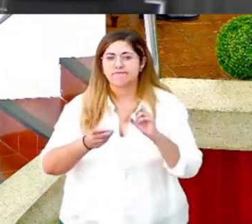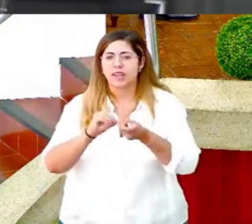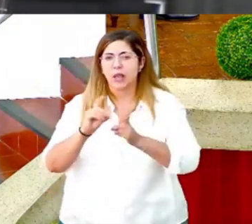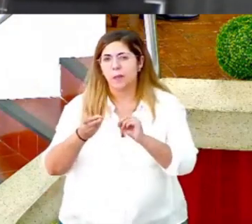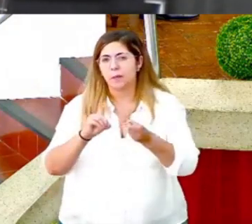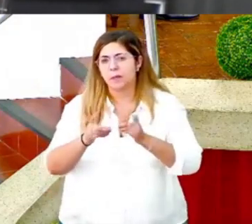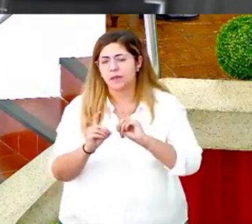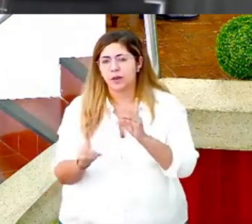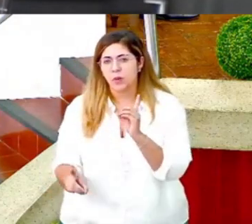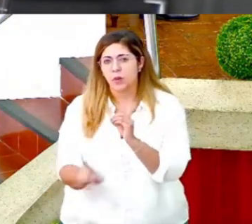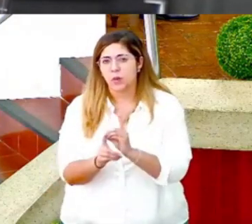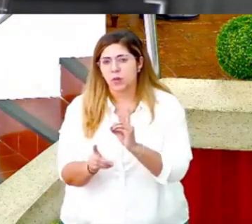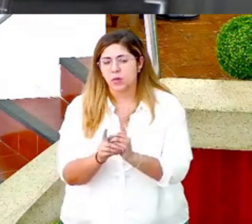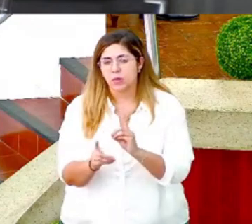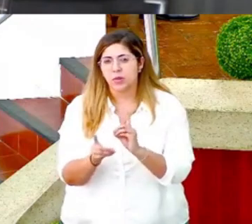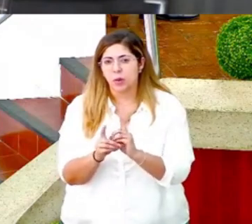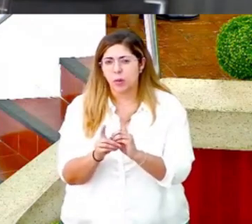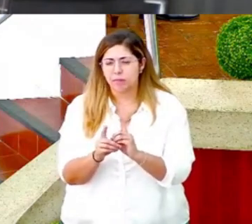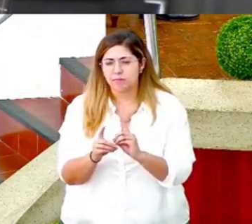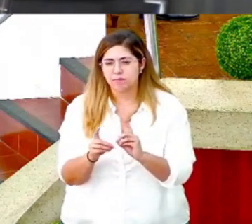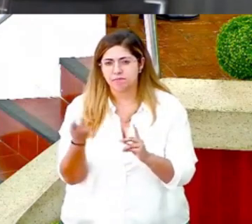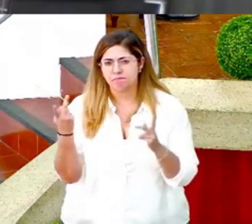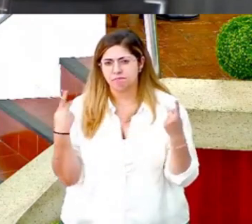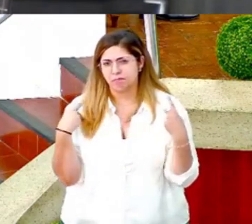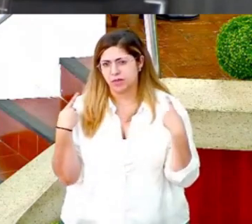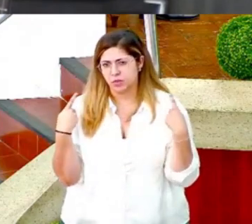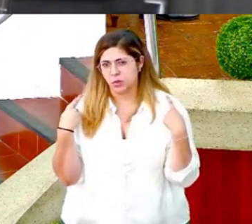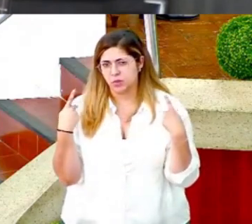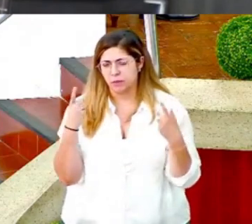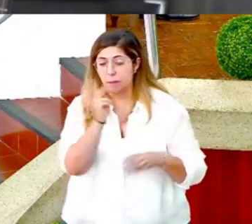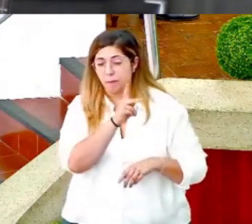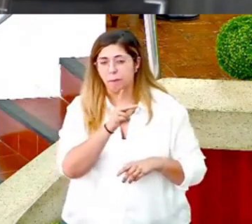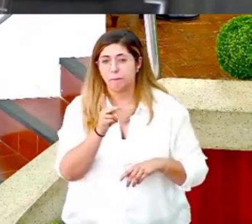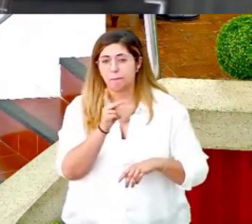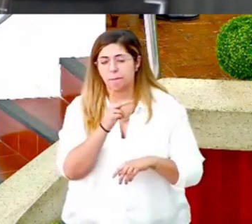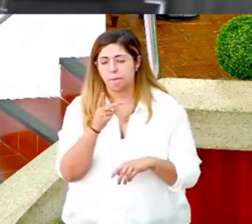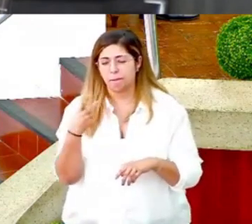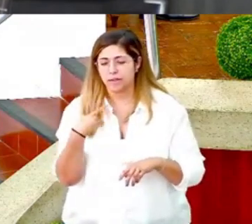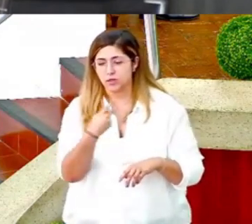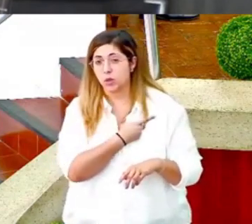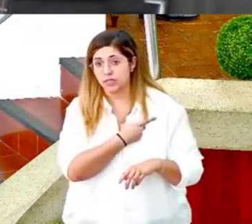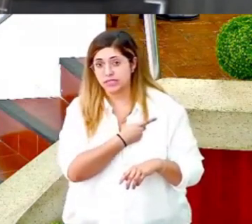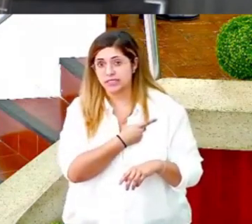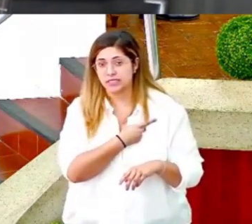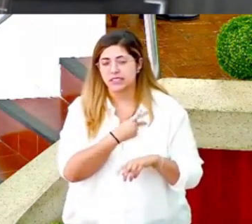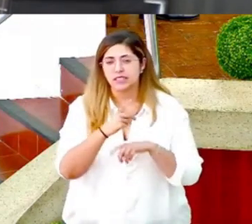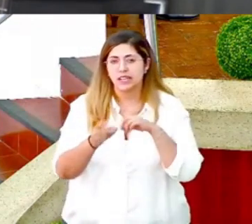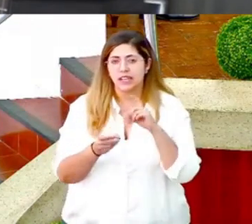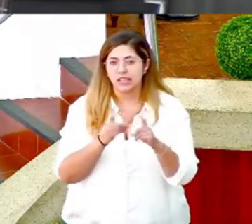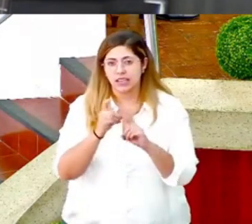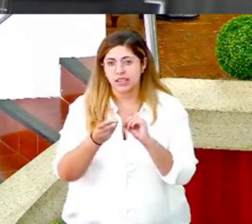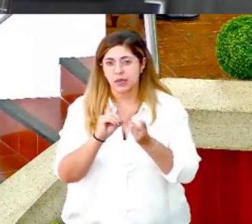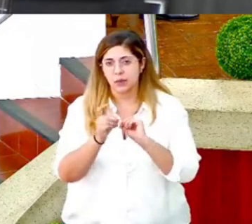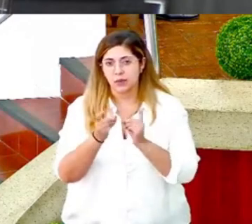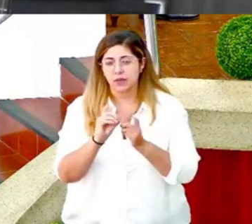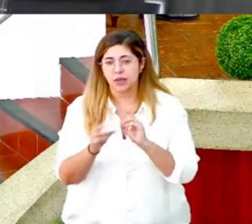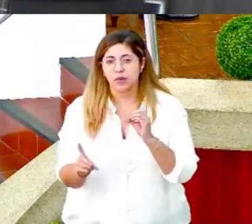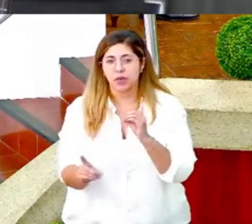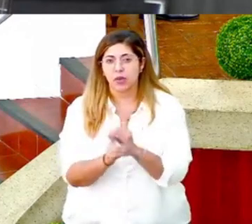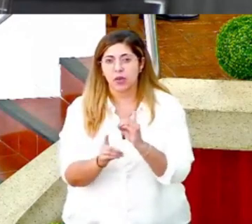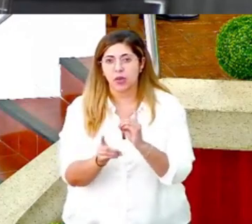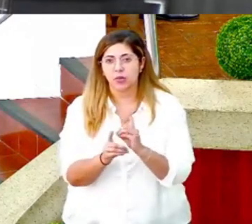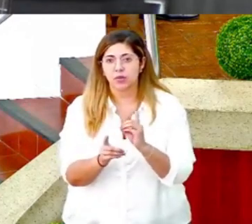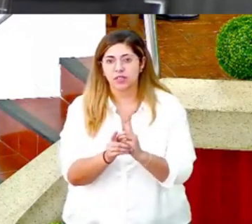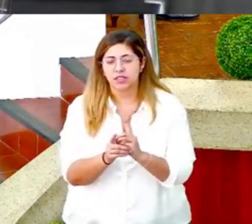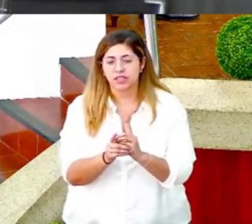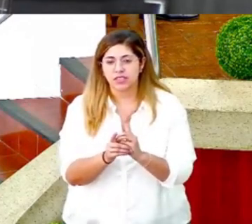ministro da palavra em breve, lá na Santa Rita do Sapucaí, provavelmente, para que a sua avó, de 104 anos,